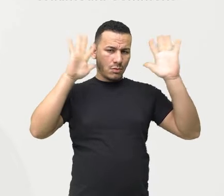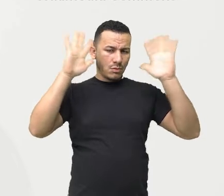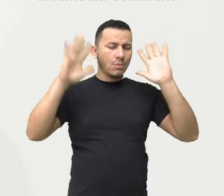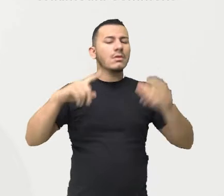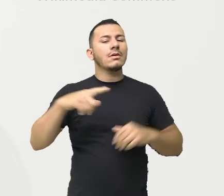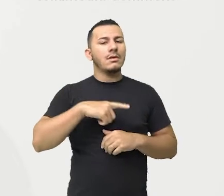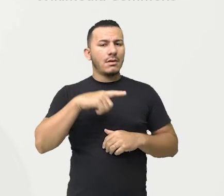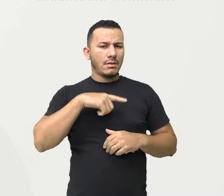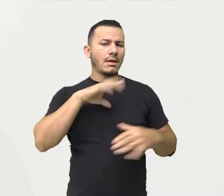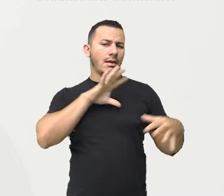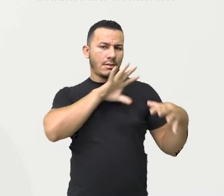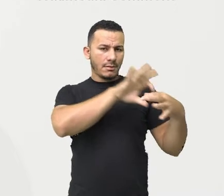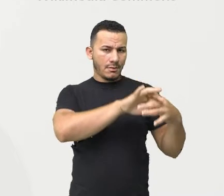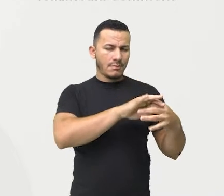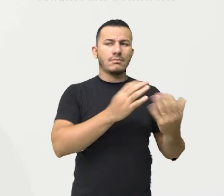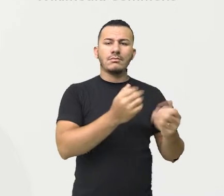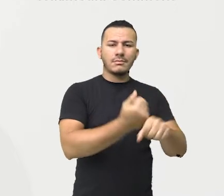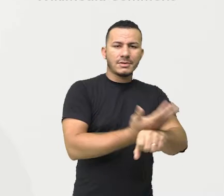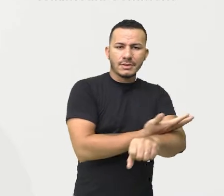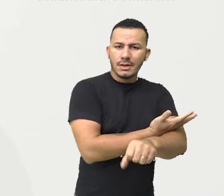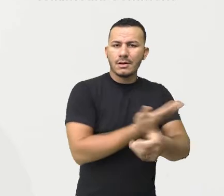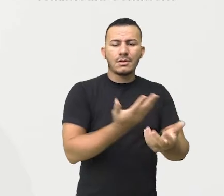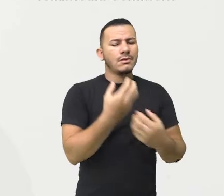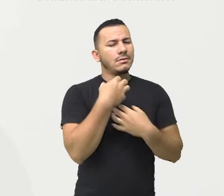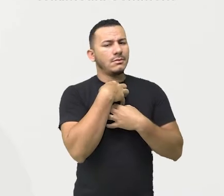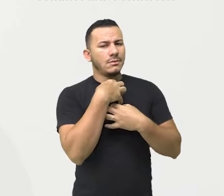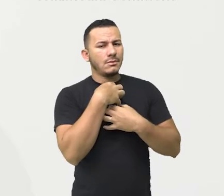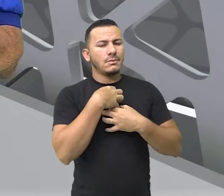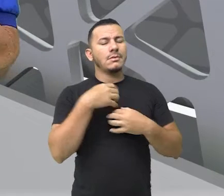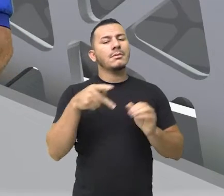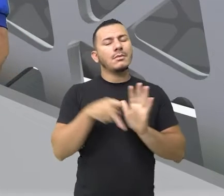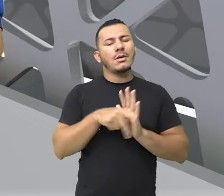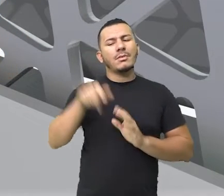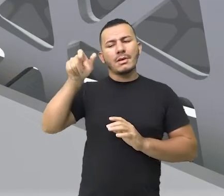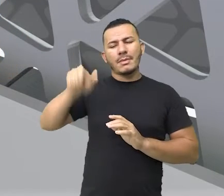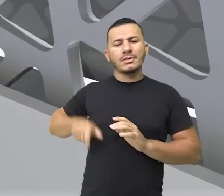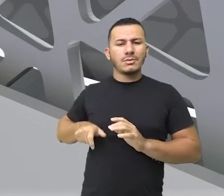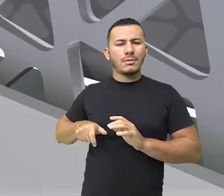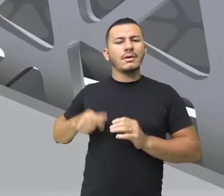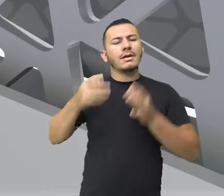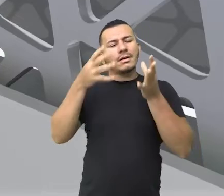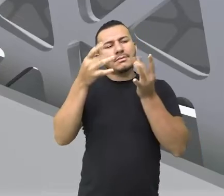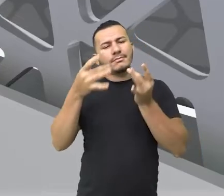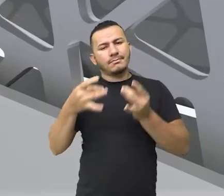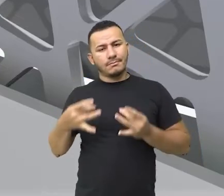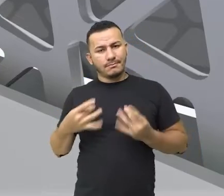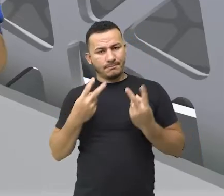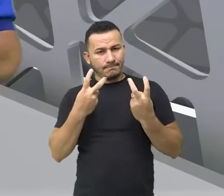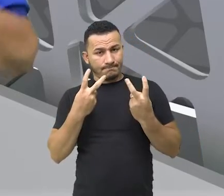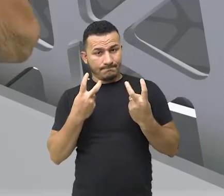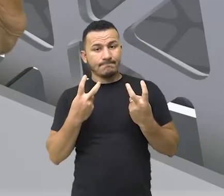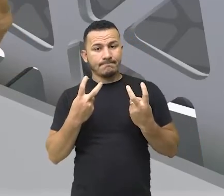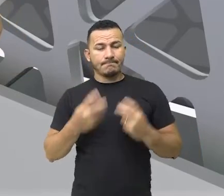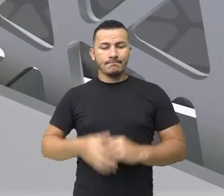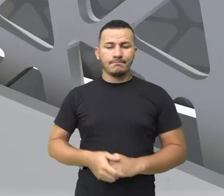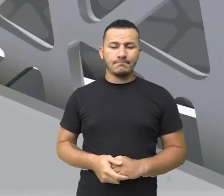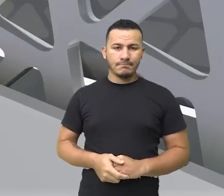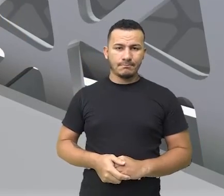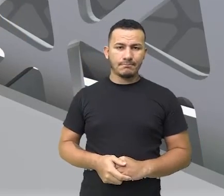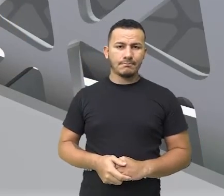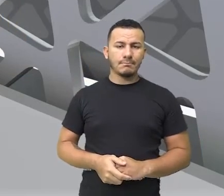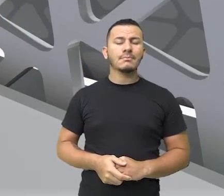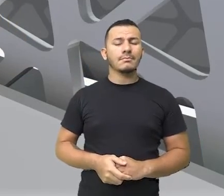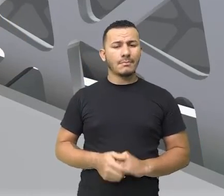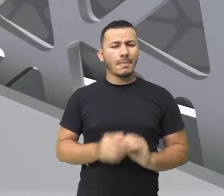traz a emoção de quem está fazendo essa descrição. Ok? O eu lírico dentro do